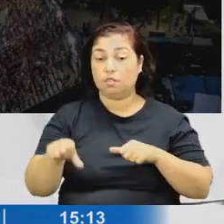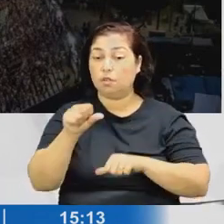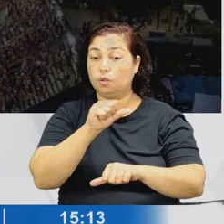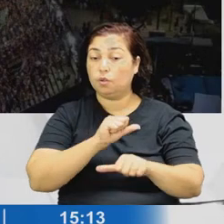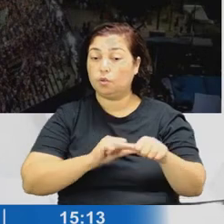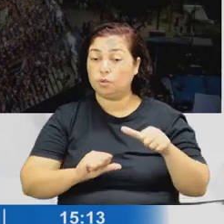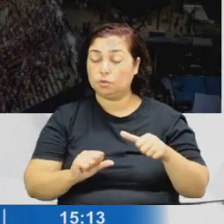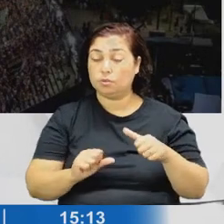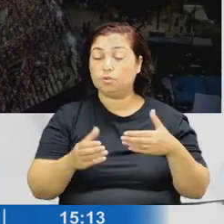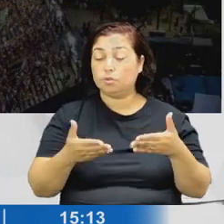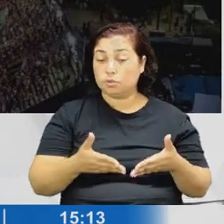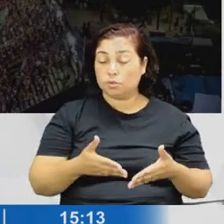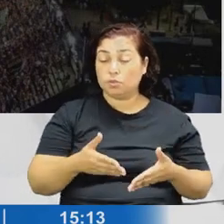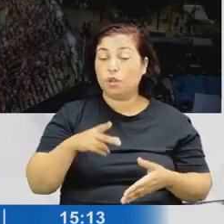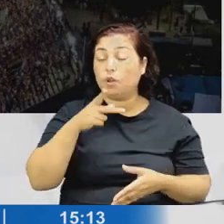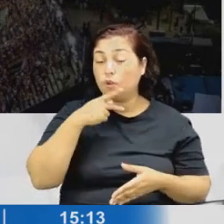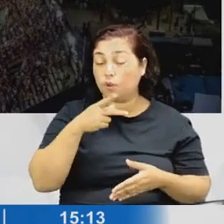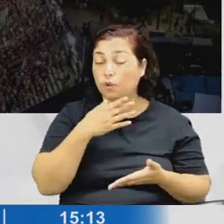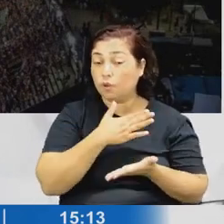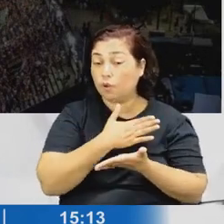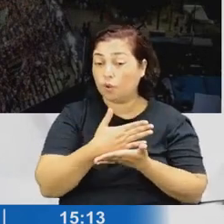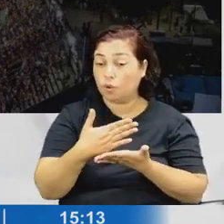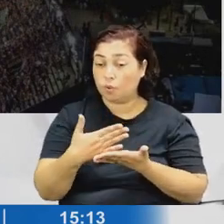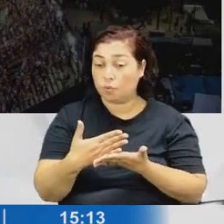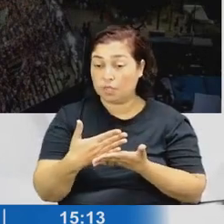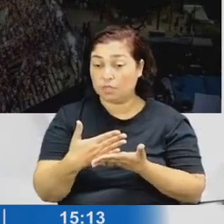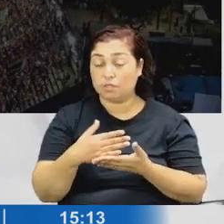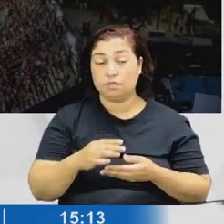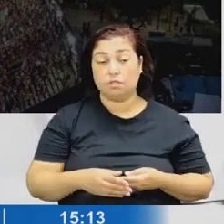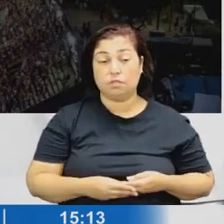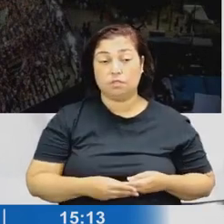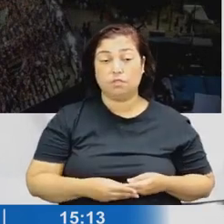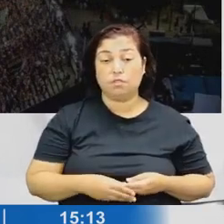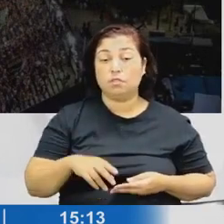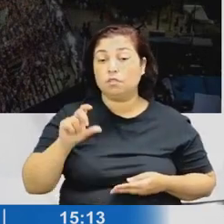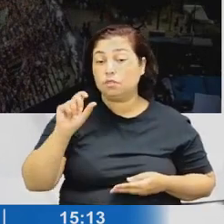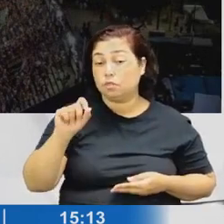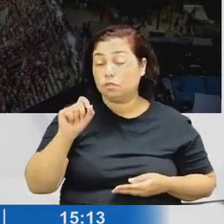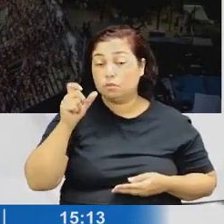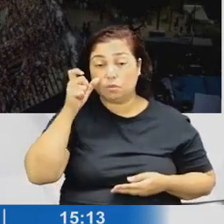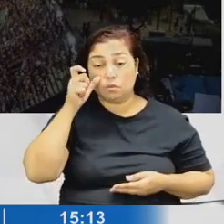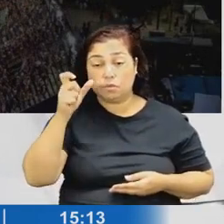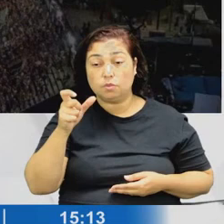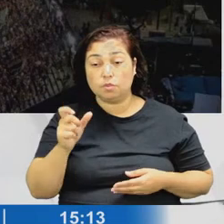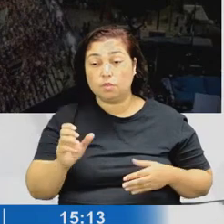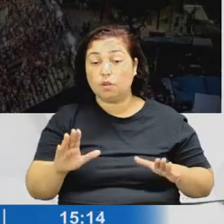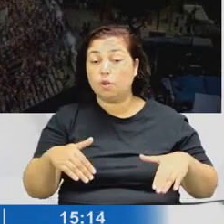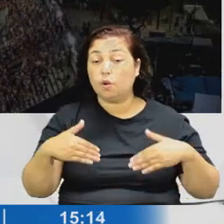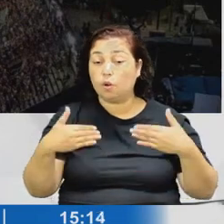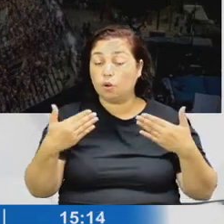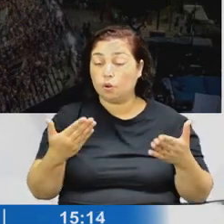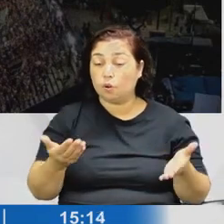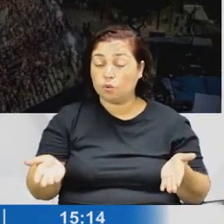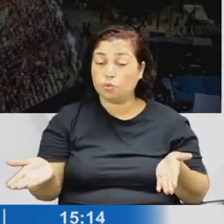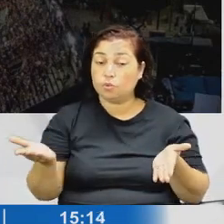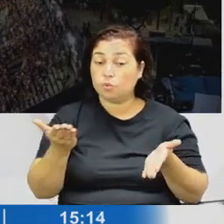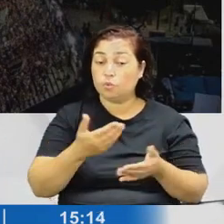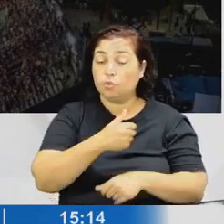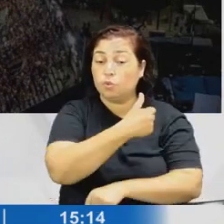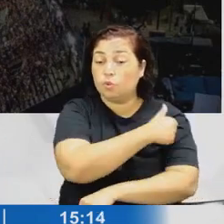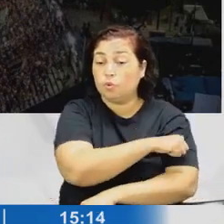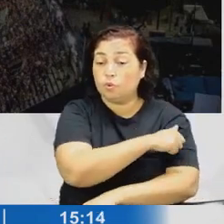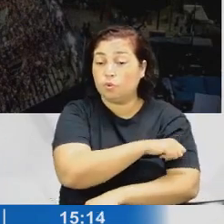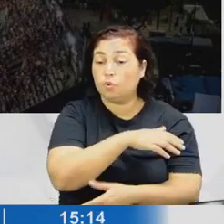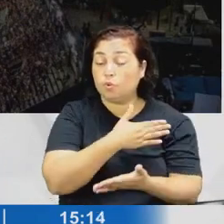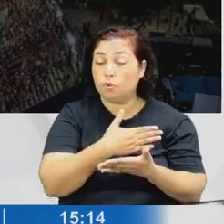essa fase né já contamos a parte do do Xerém que mais que foi interessante quando ele veio para né para o Rio e começou